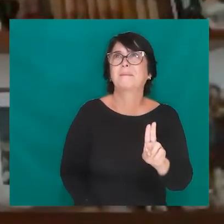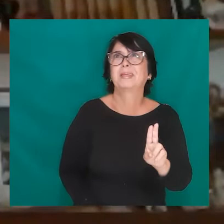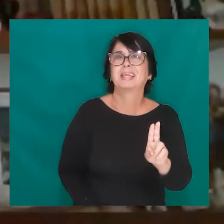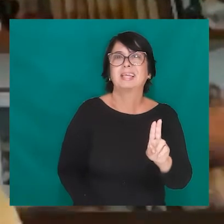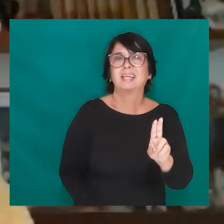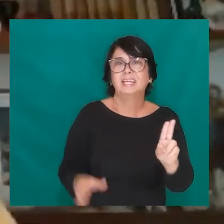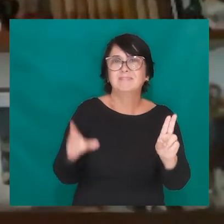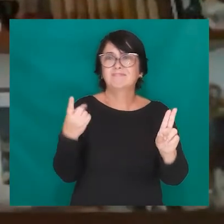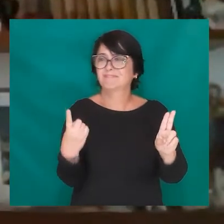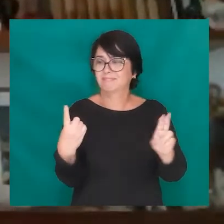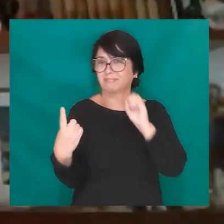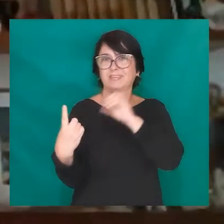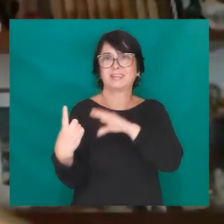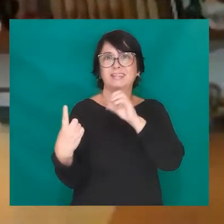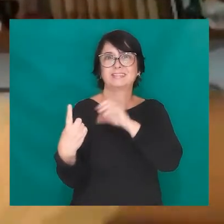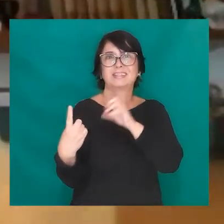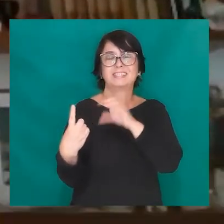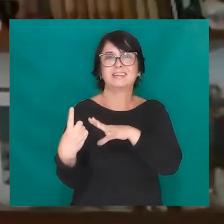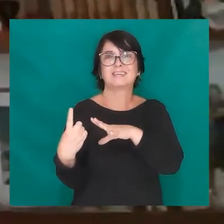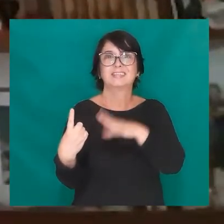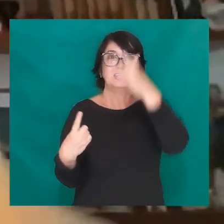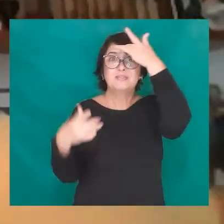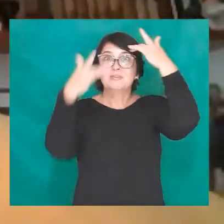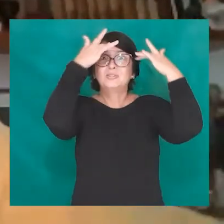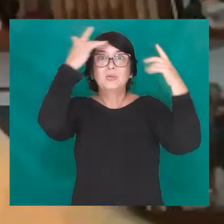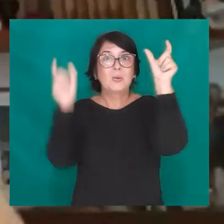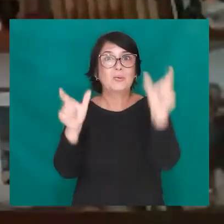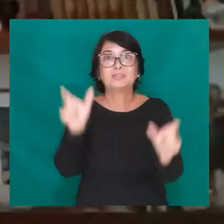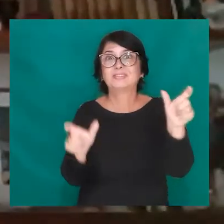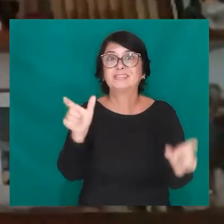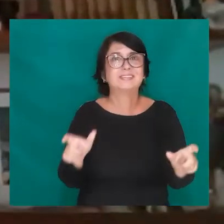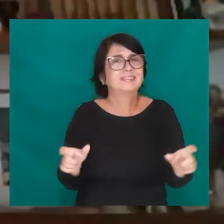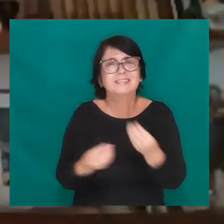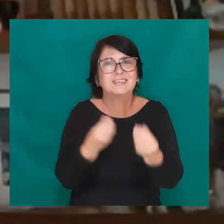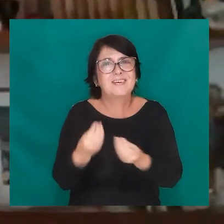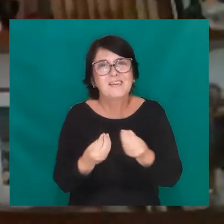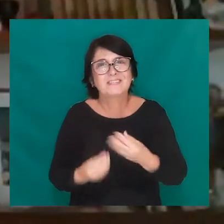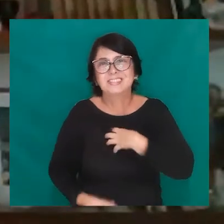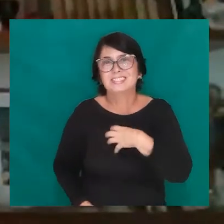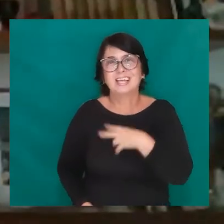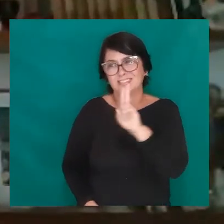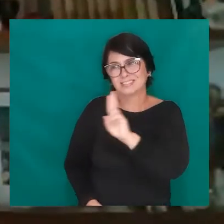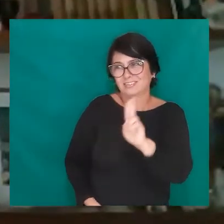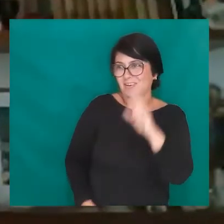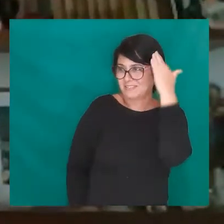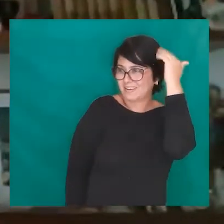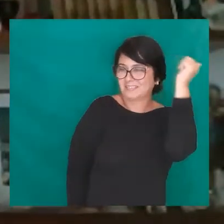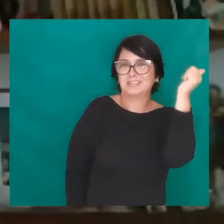vinculado justamente à educação das pessoas? Fala assim, ah, não, isso aí é lá do Antônio Adolfo, né? As pessoas se referirem dessa maneira,